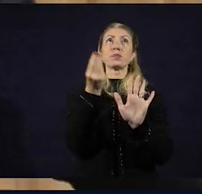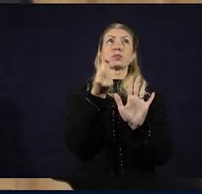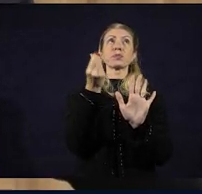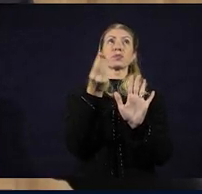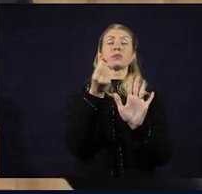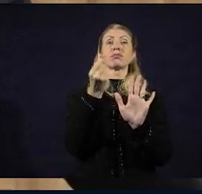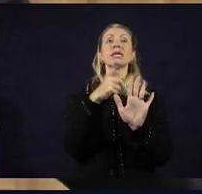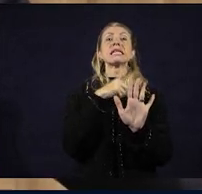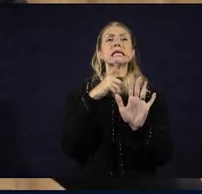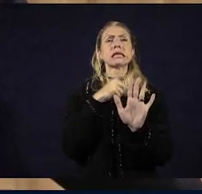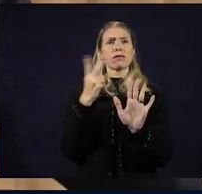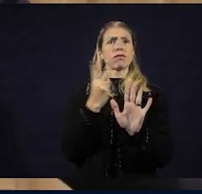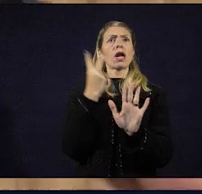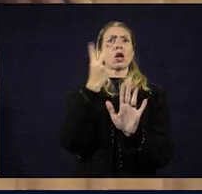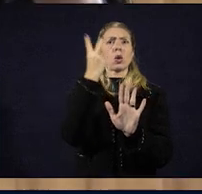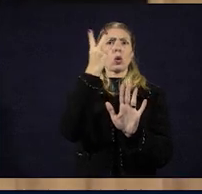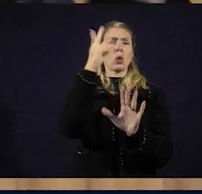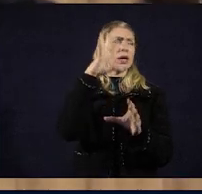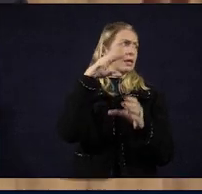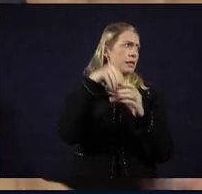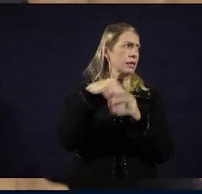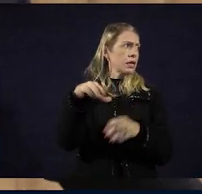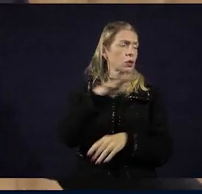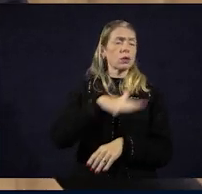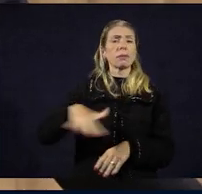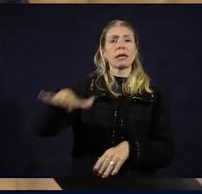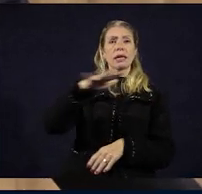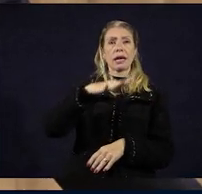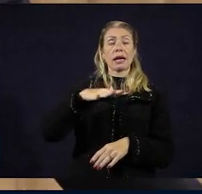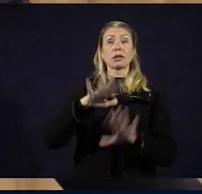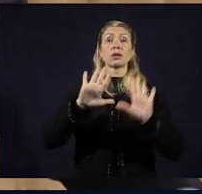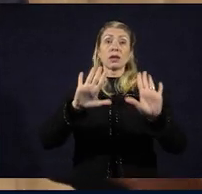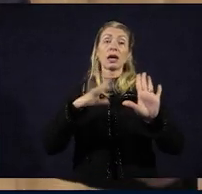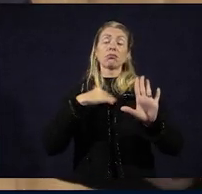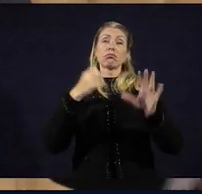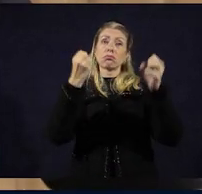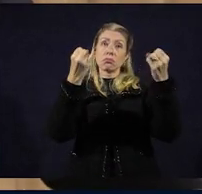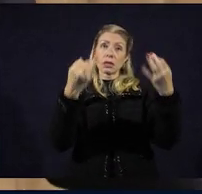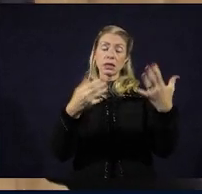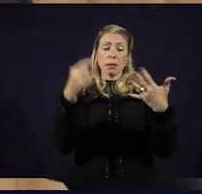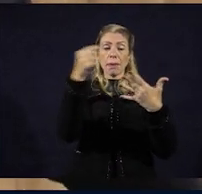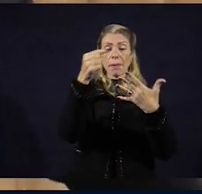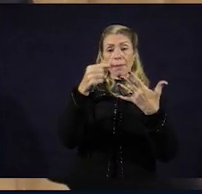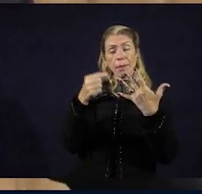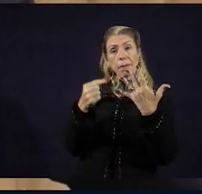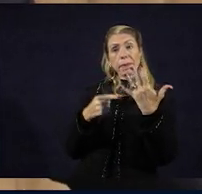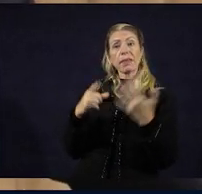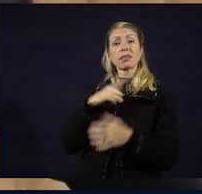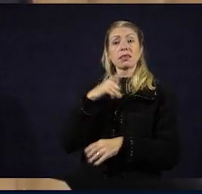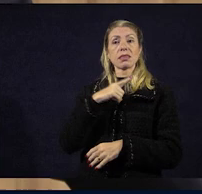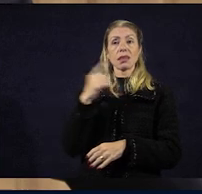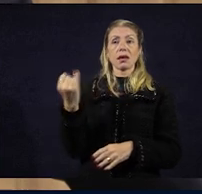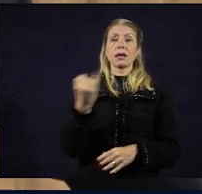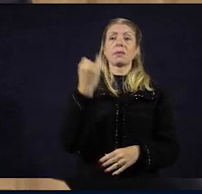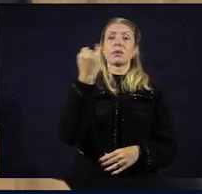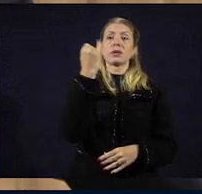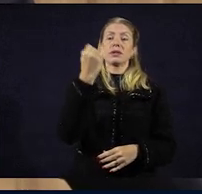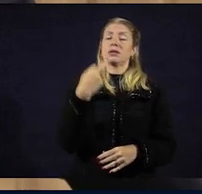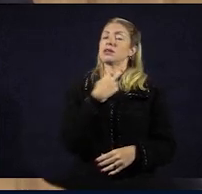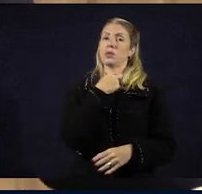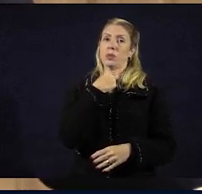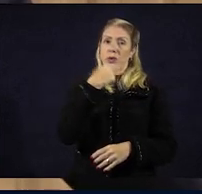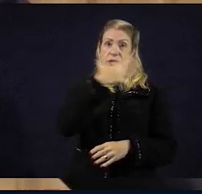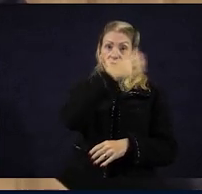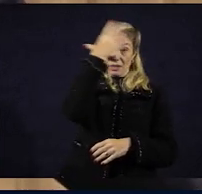valorizado pelo mercado então eu citei alguns pontos aí e teve um ponto importante que a gente não poderia deixar de falar